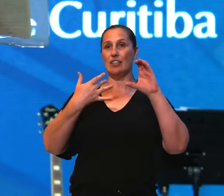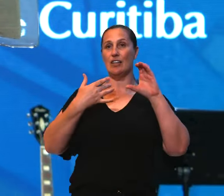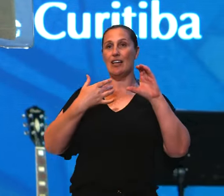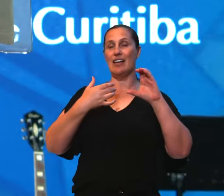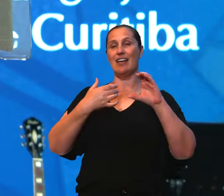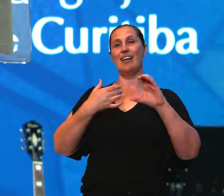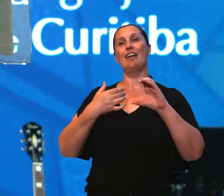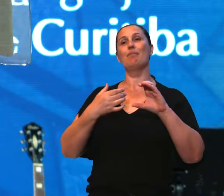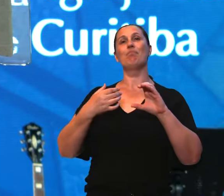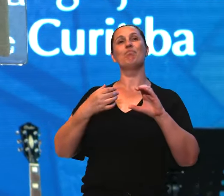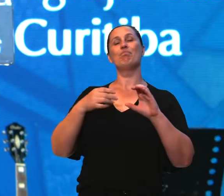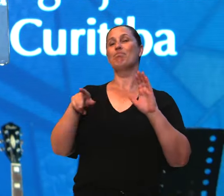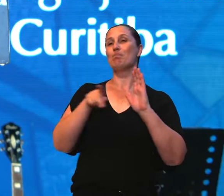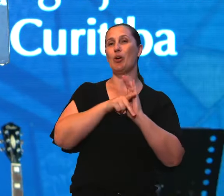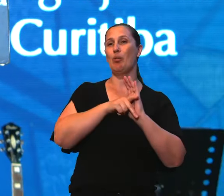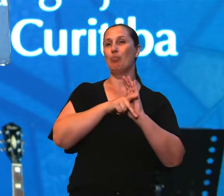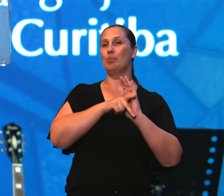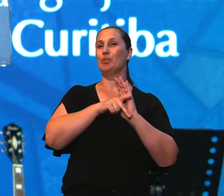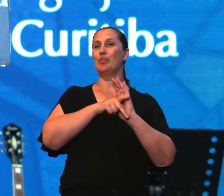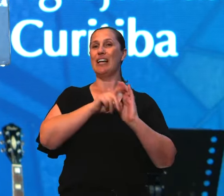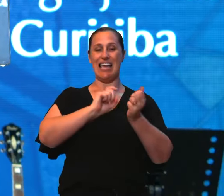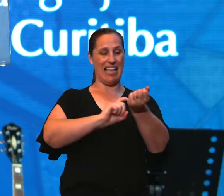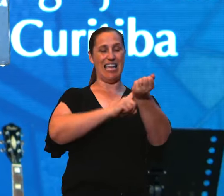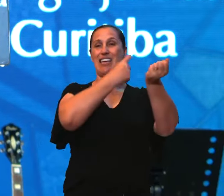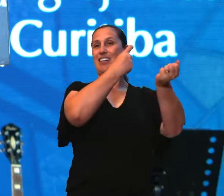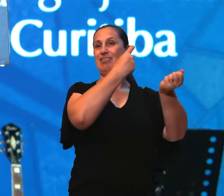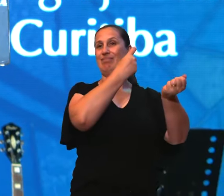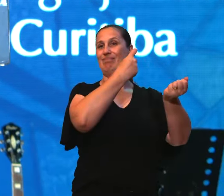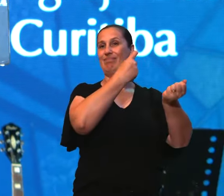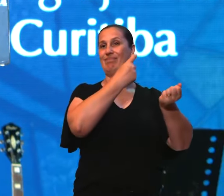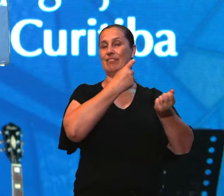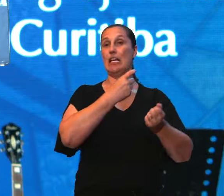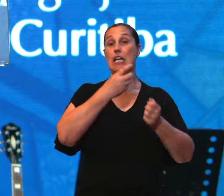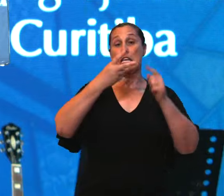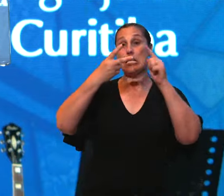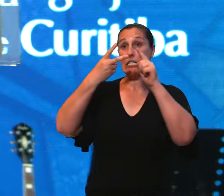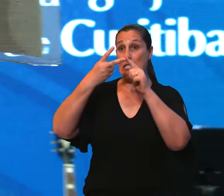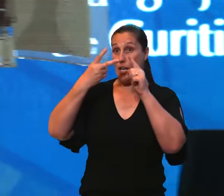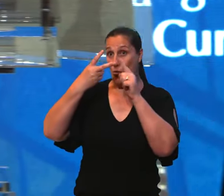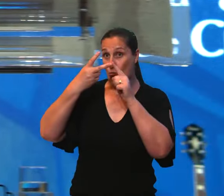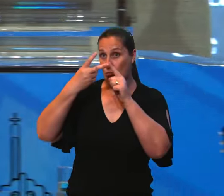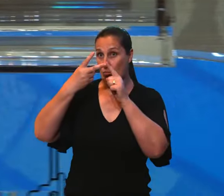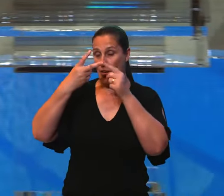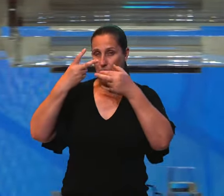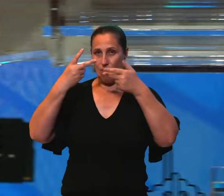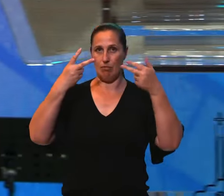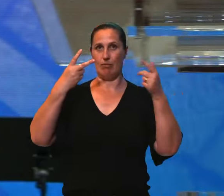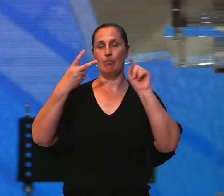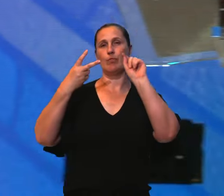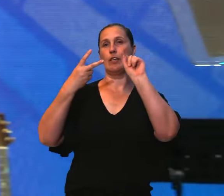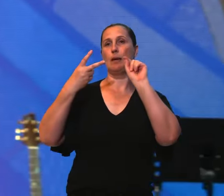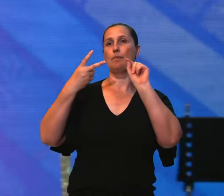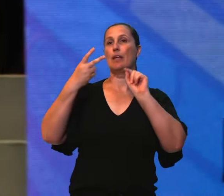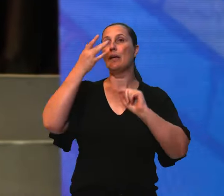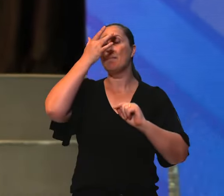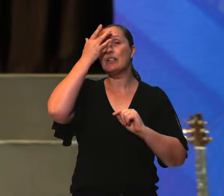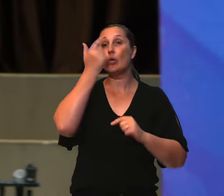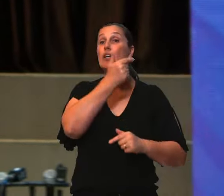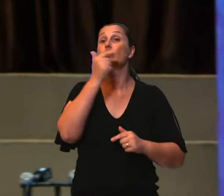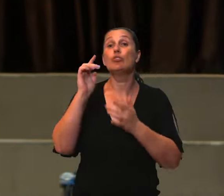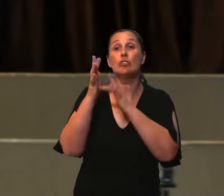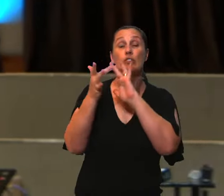dinhos desse planeta segunda característica a Bíblia diz que quem não tinha Jesus